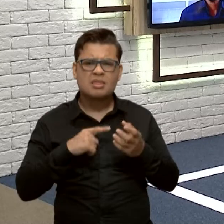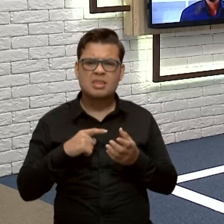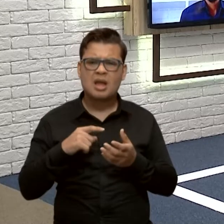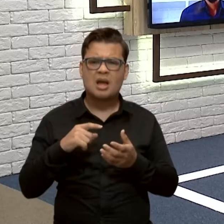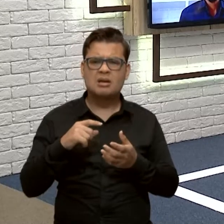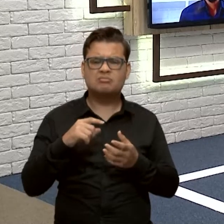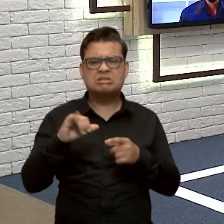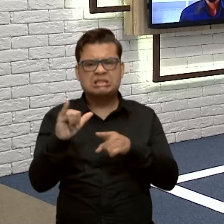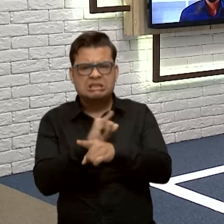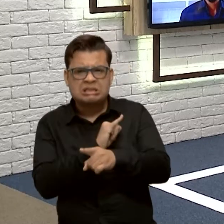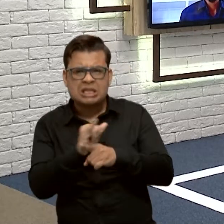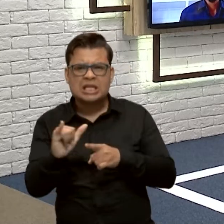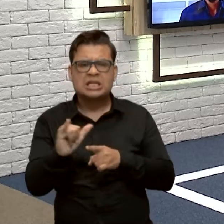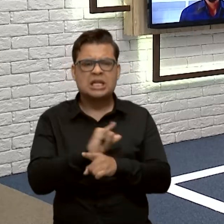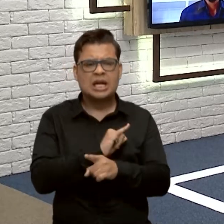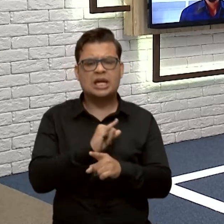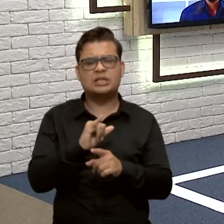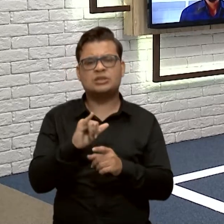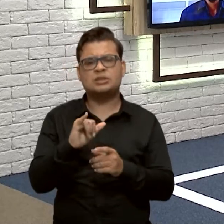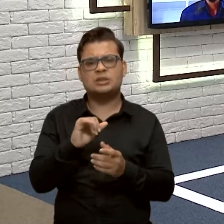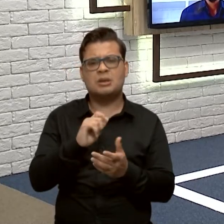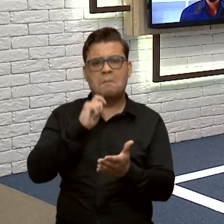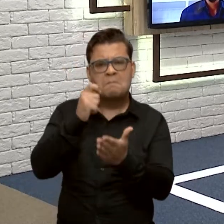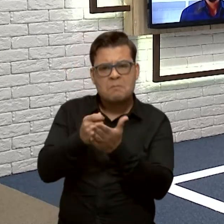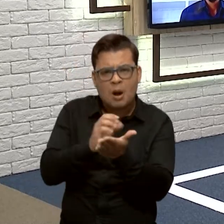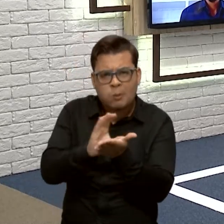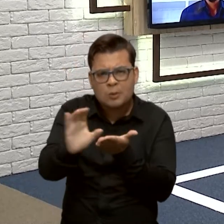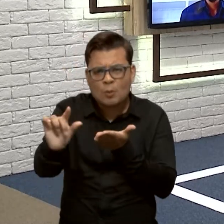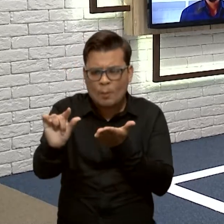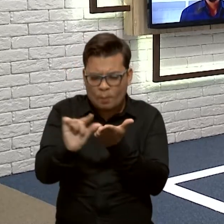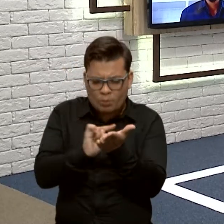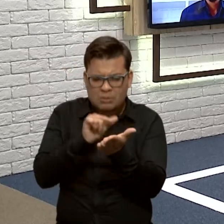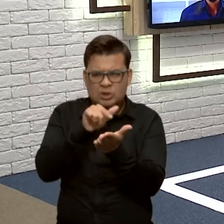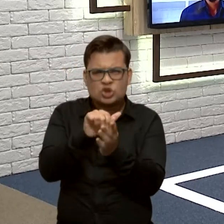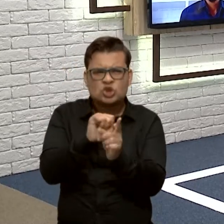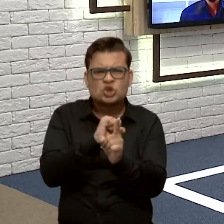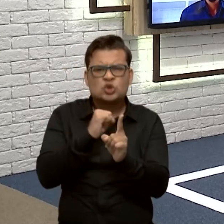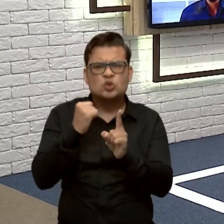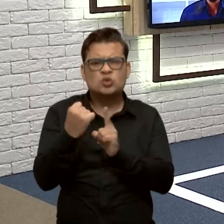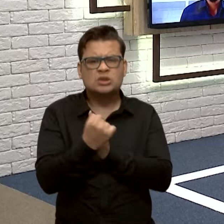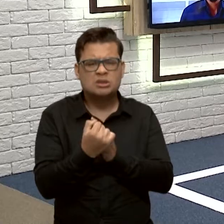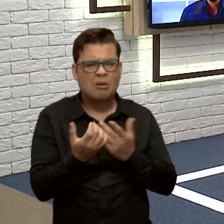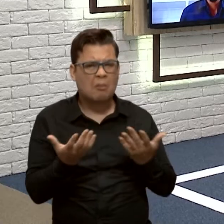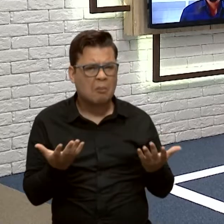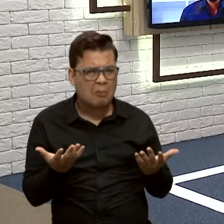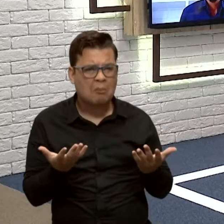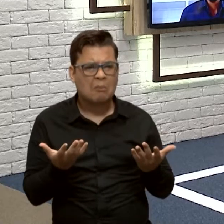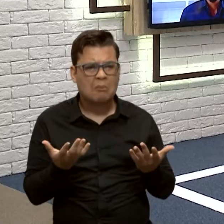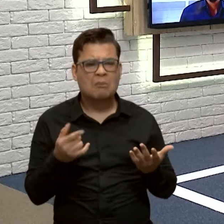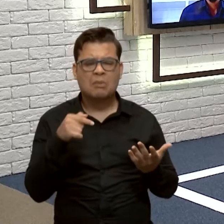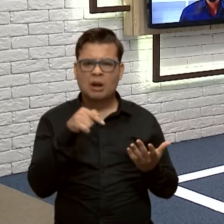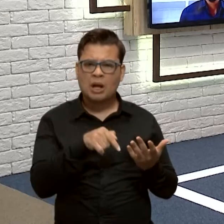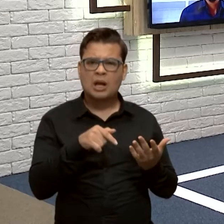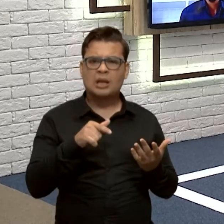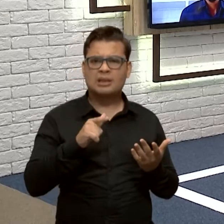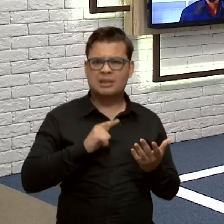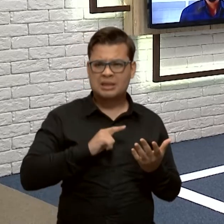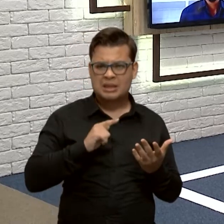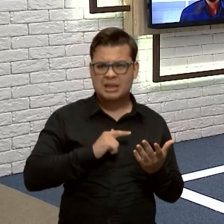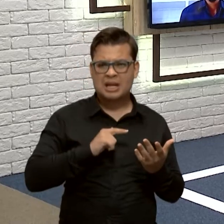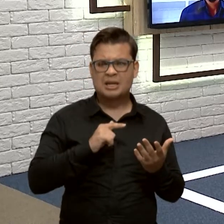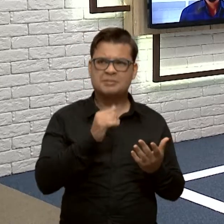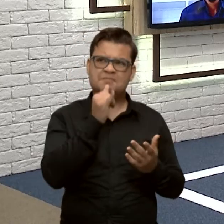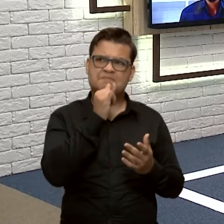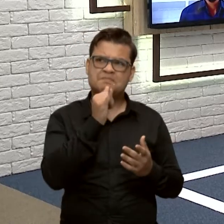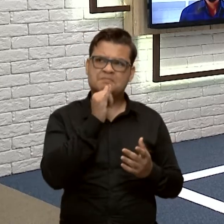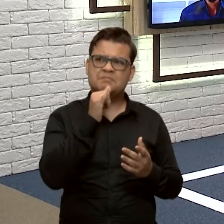achei interessante porque, além de ser uma forma de atrair o cliente, é um posicionamento da empresa, né? De preocupação social, isso é bom para a